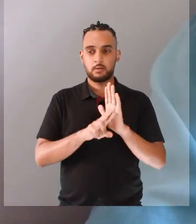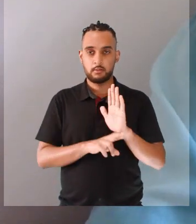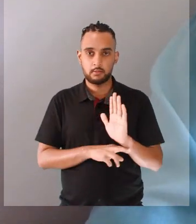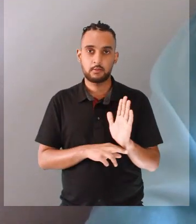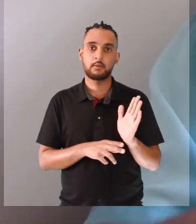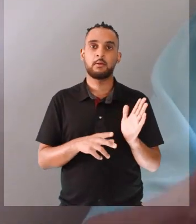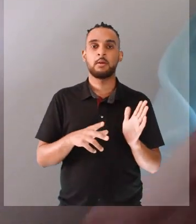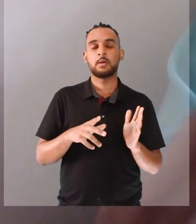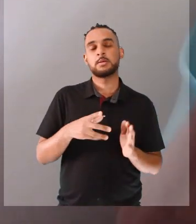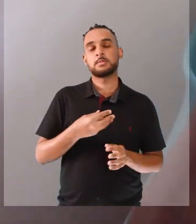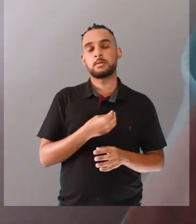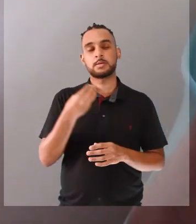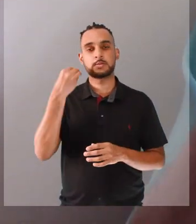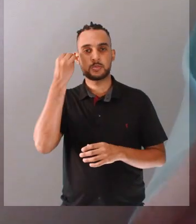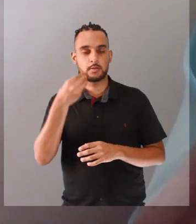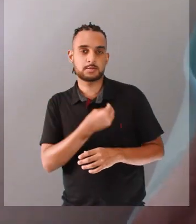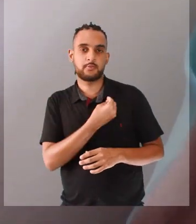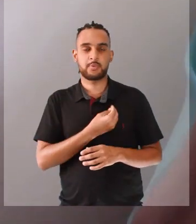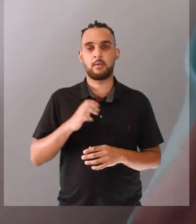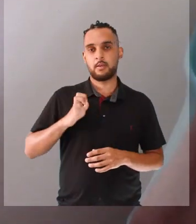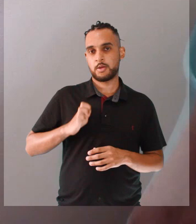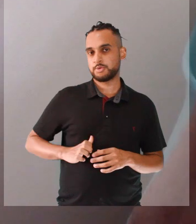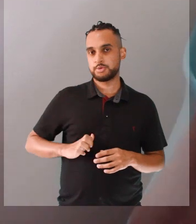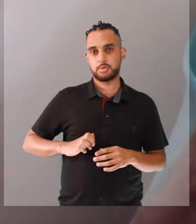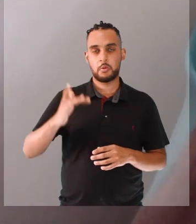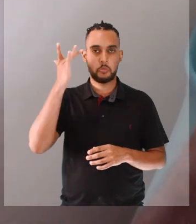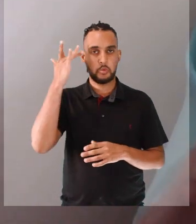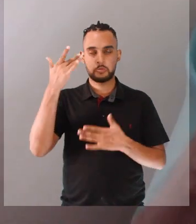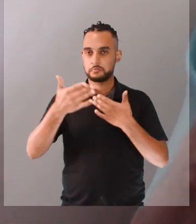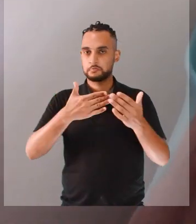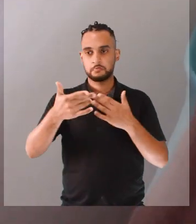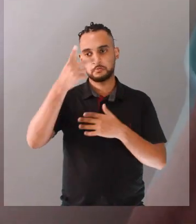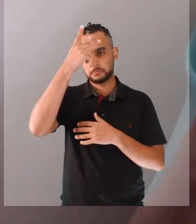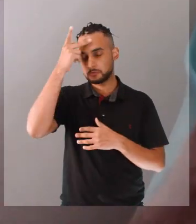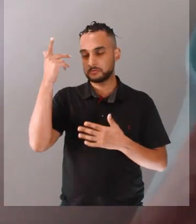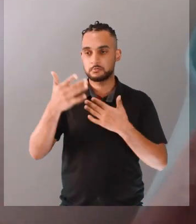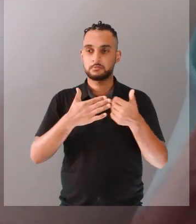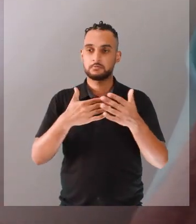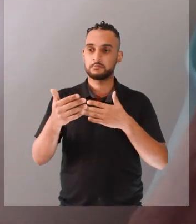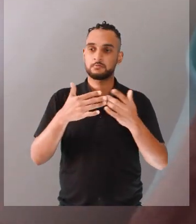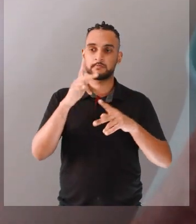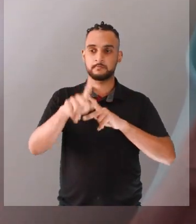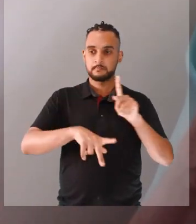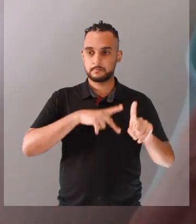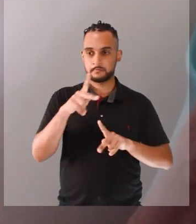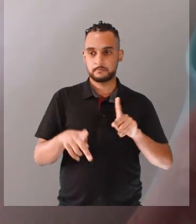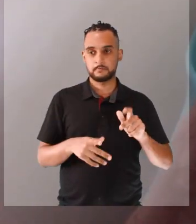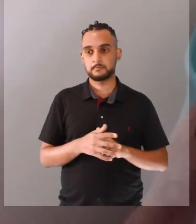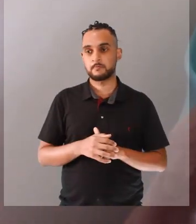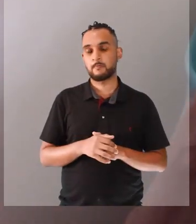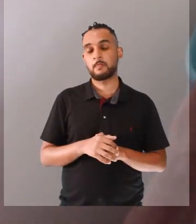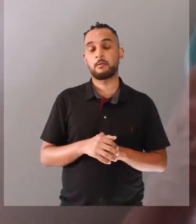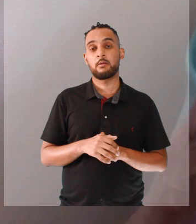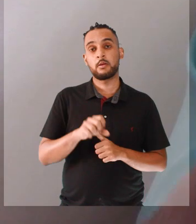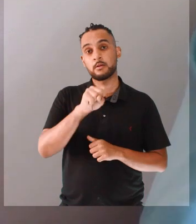ser a norma na vivência ética, na vivência moral de qualquer pessoa, de